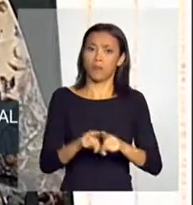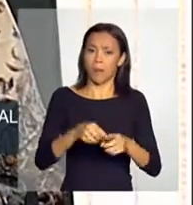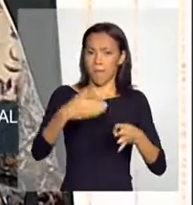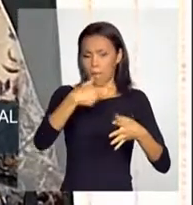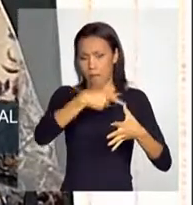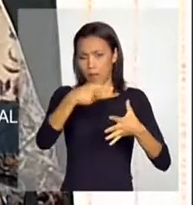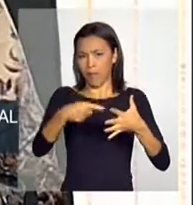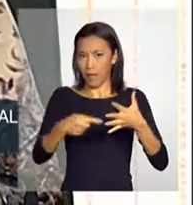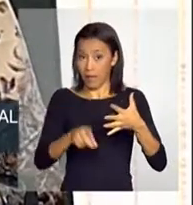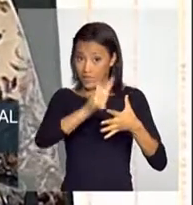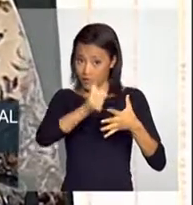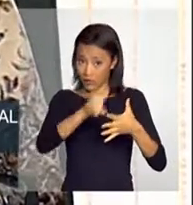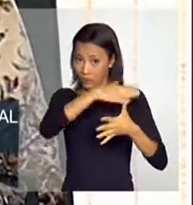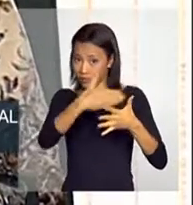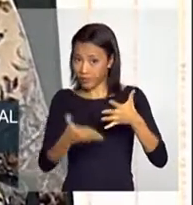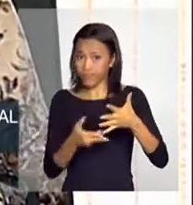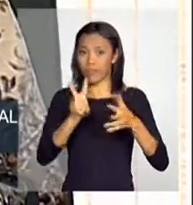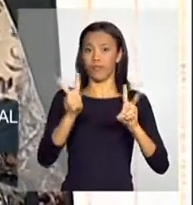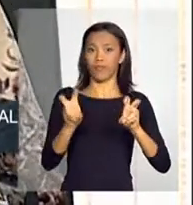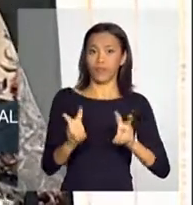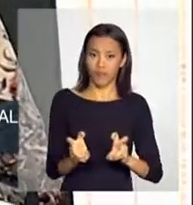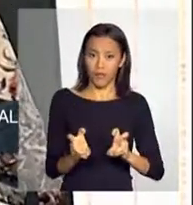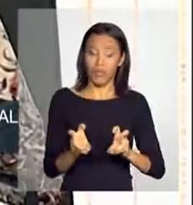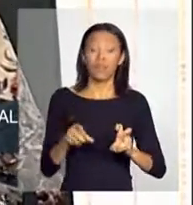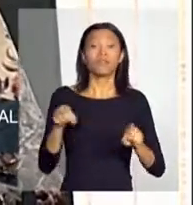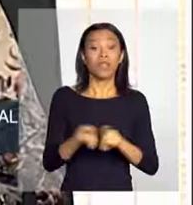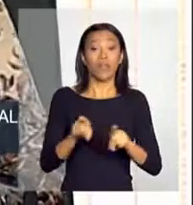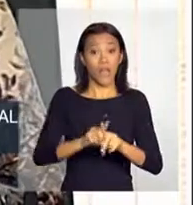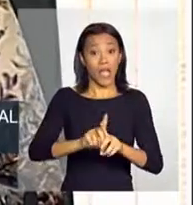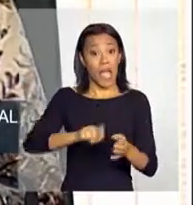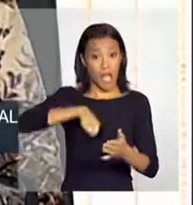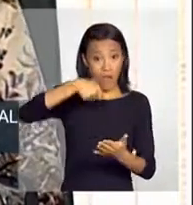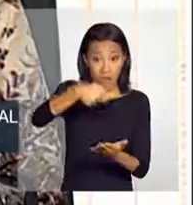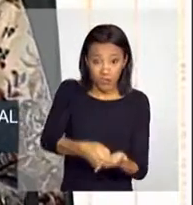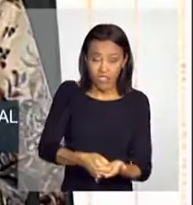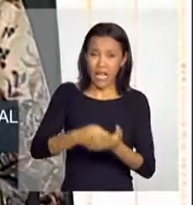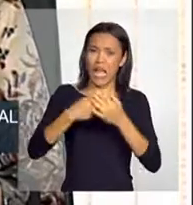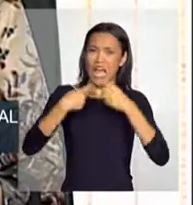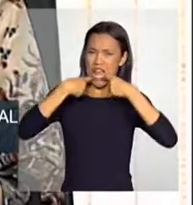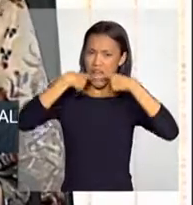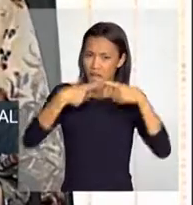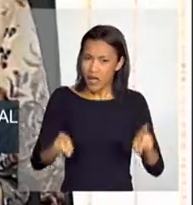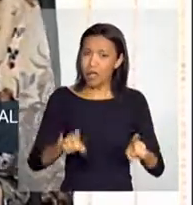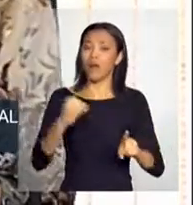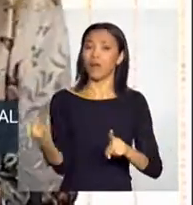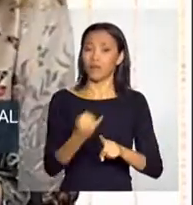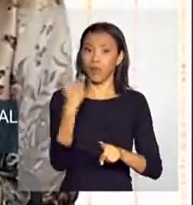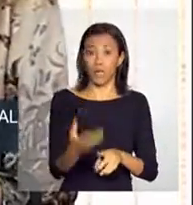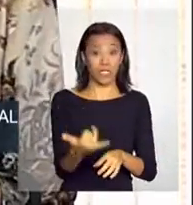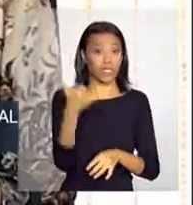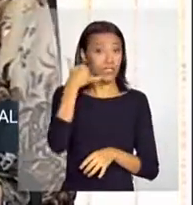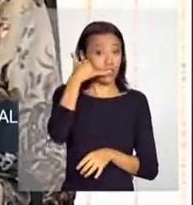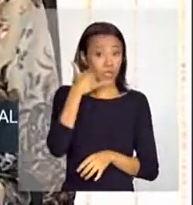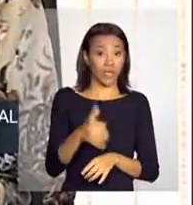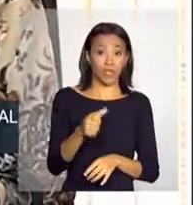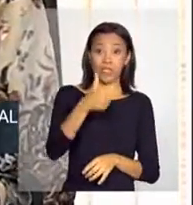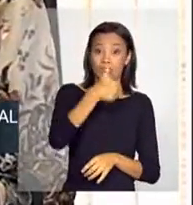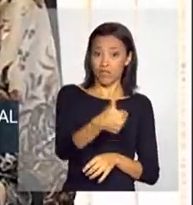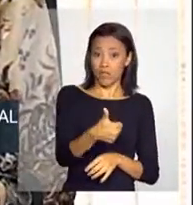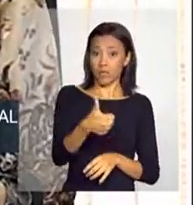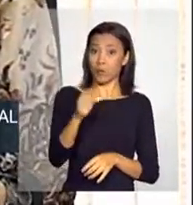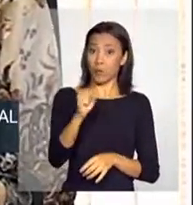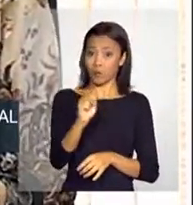quero reforçar o que a ministra Eleonora disse com a denúncia denúncia essencial o disque 180